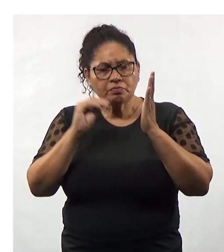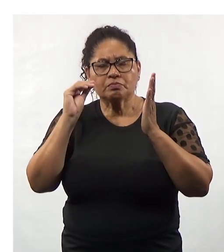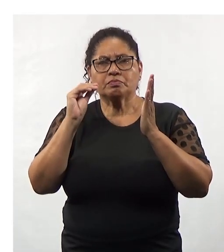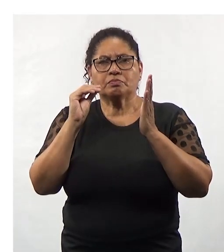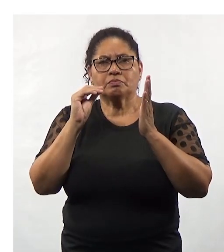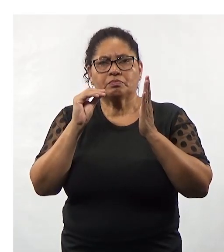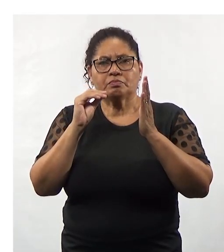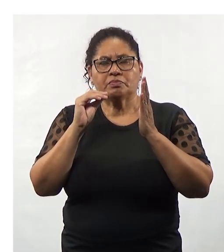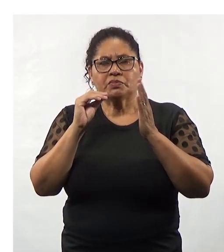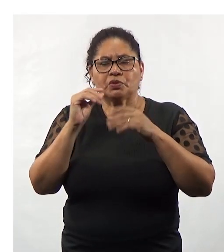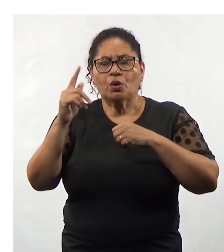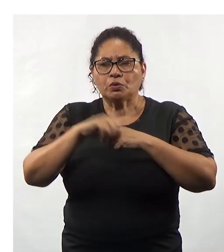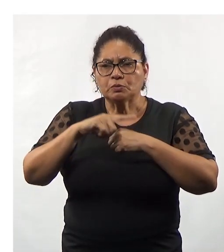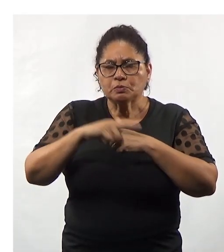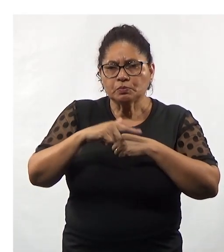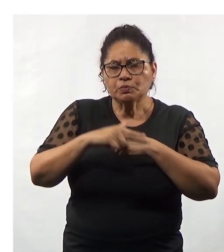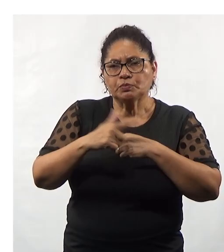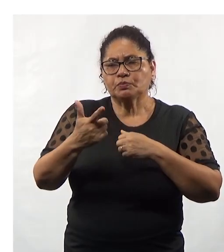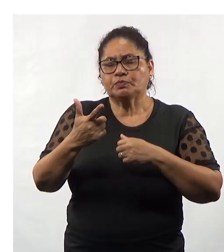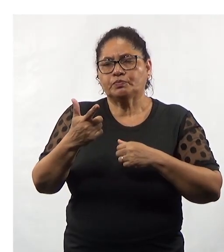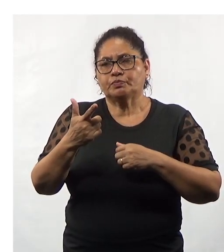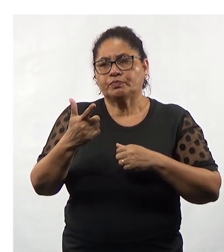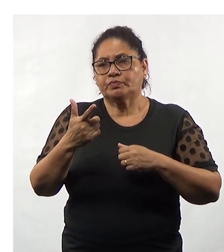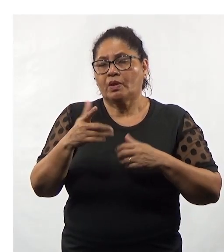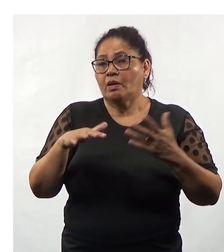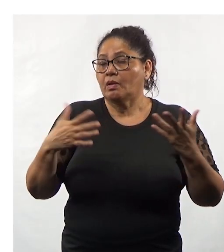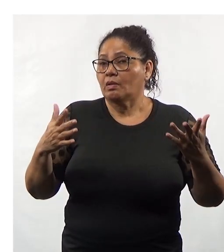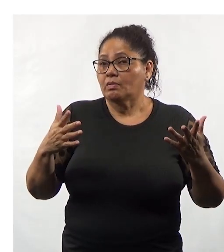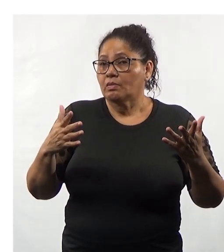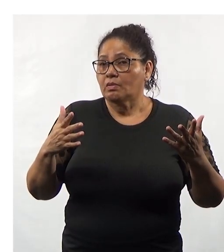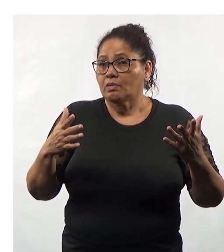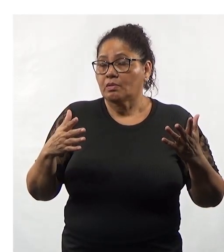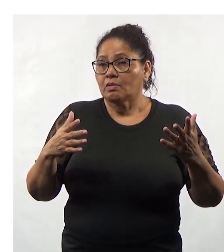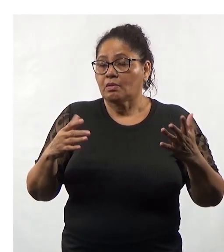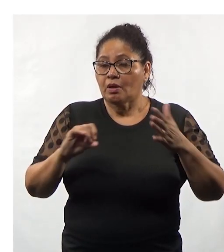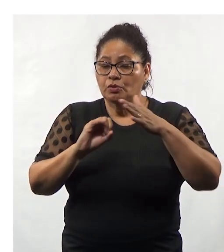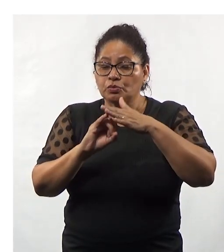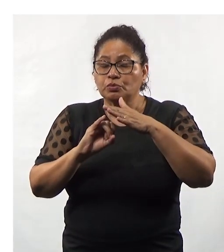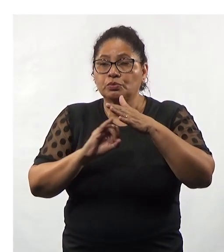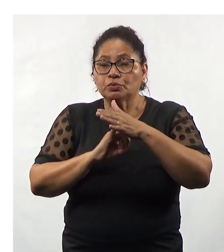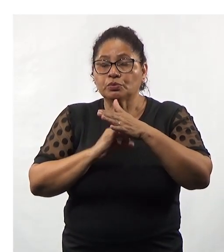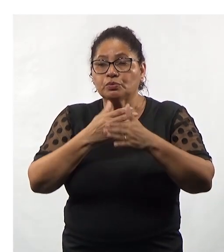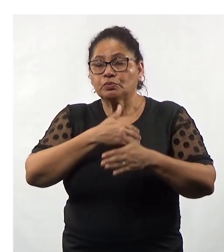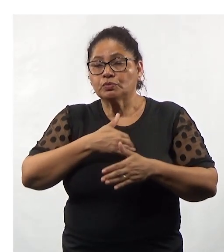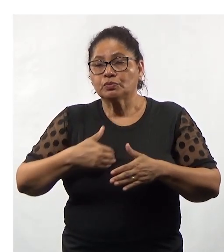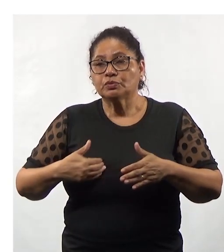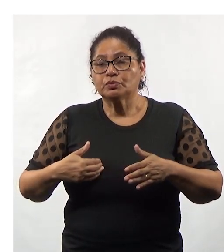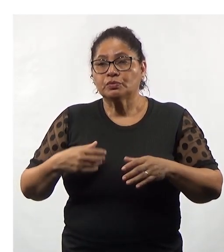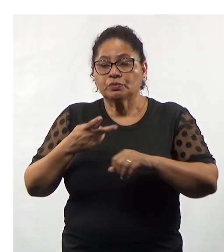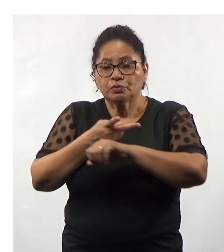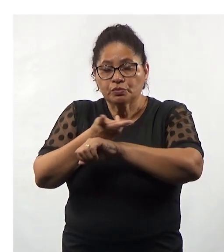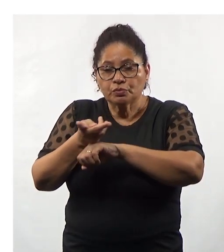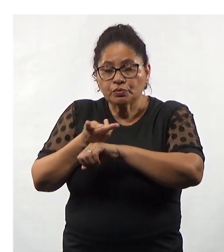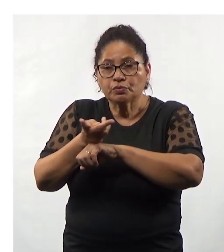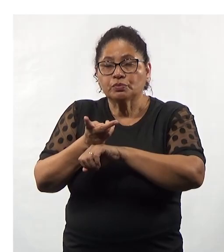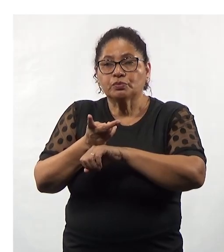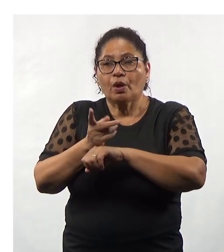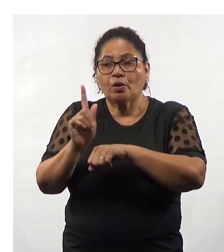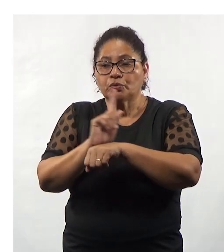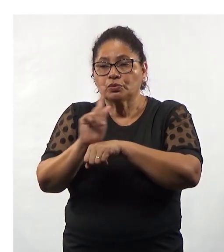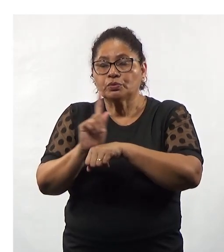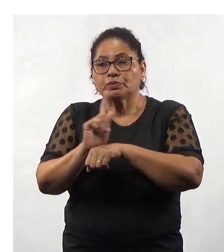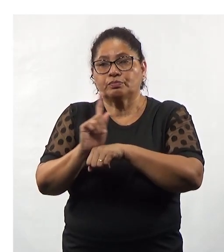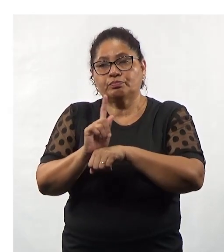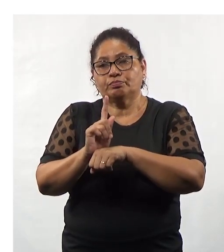abordagens, utilizando ferramentas, né? Então, cada instituição pública vai buscar fazer um